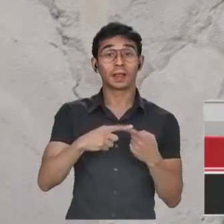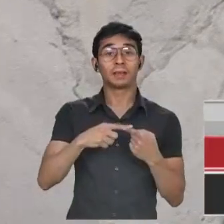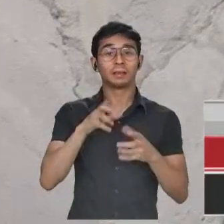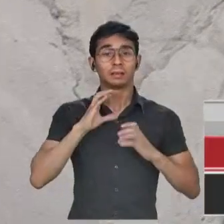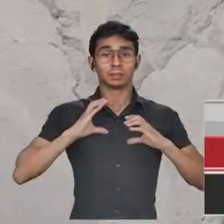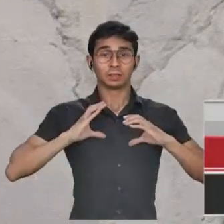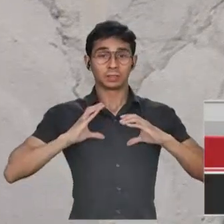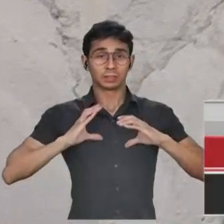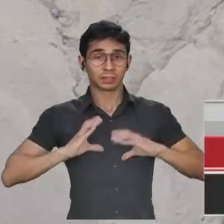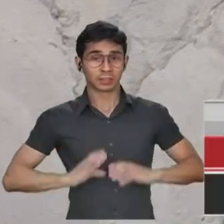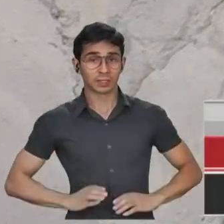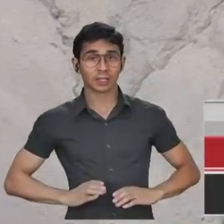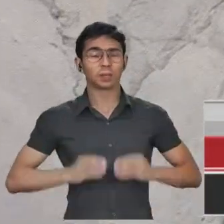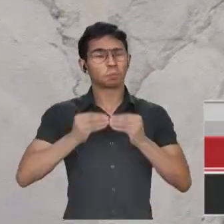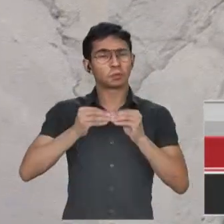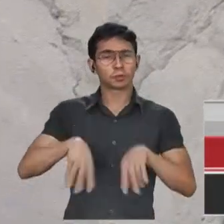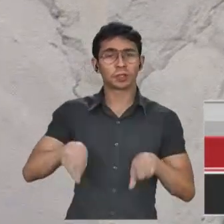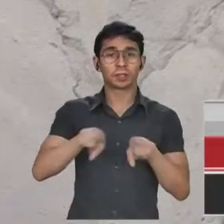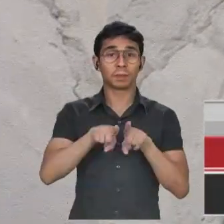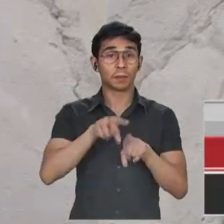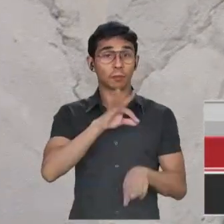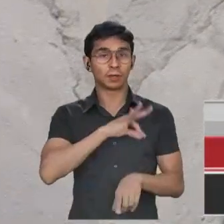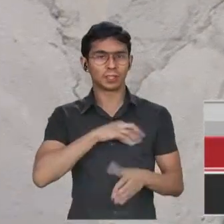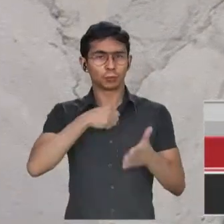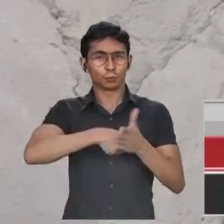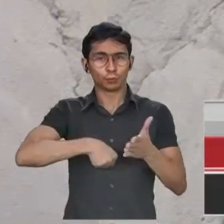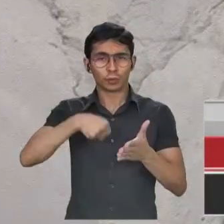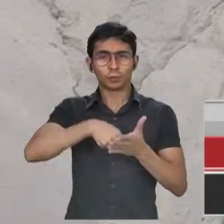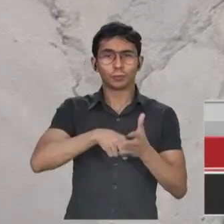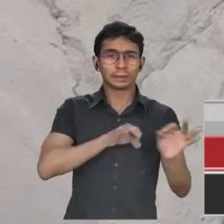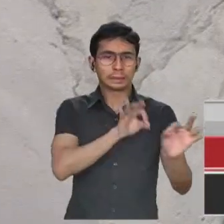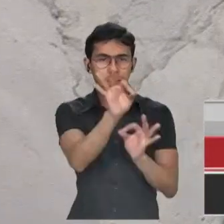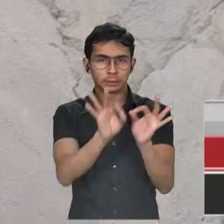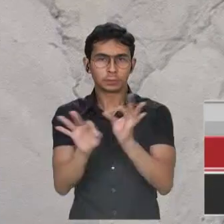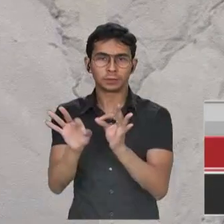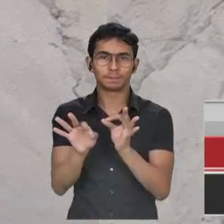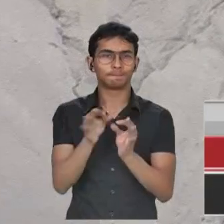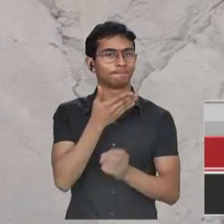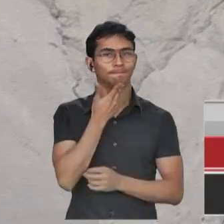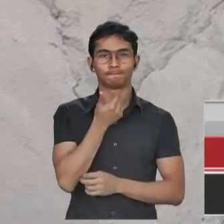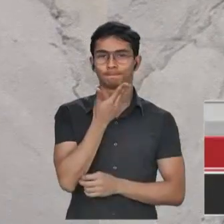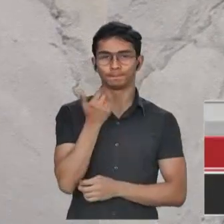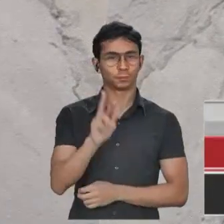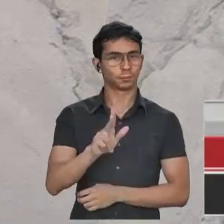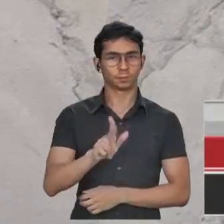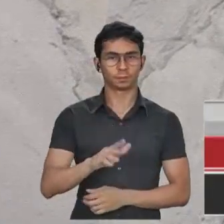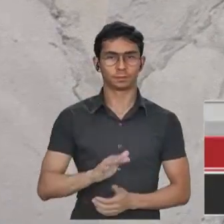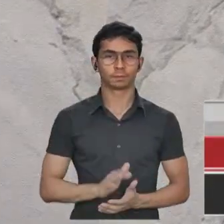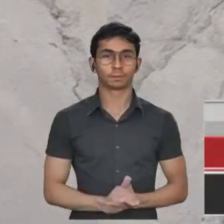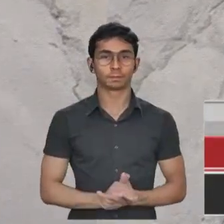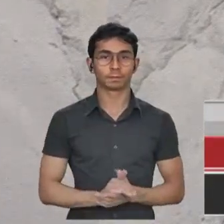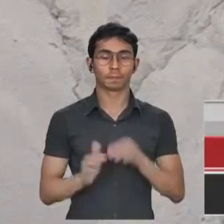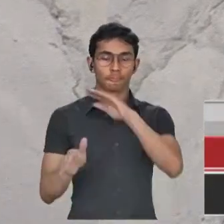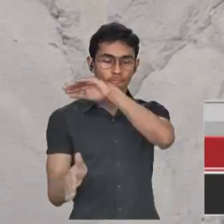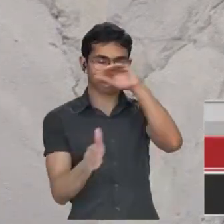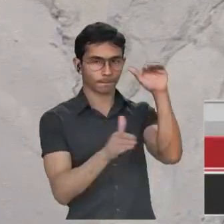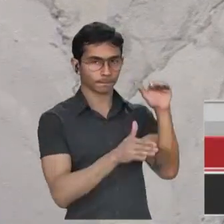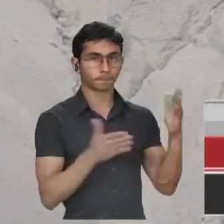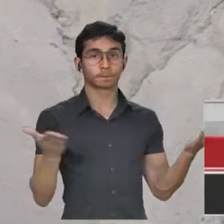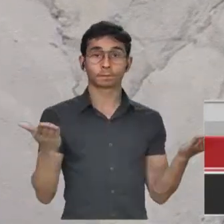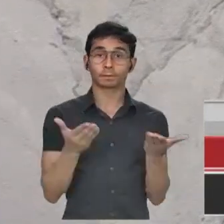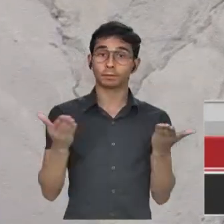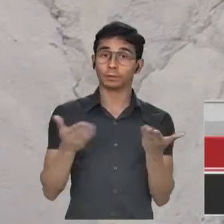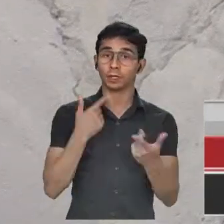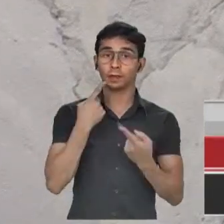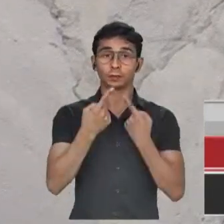para manter a ordem aqui mas não é fácil o presidente queria falar de um assunto que eu já comentei aqui que me causa